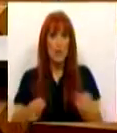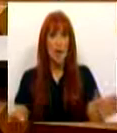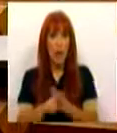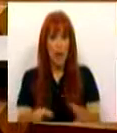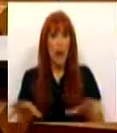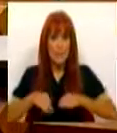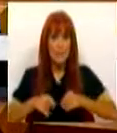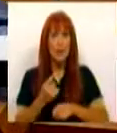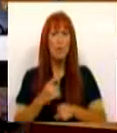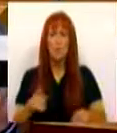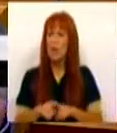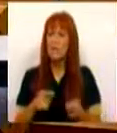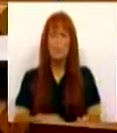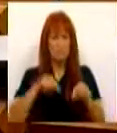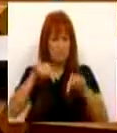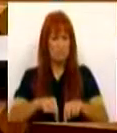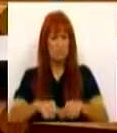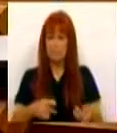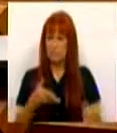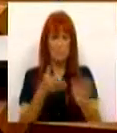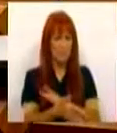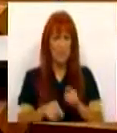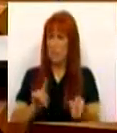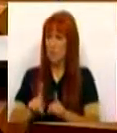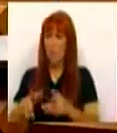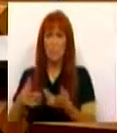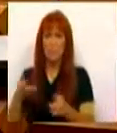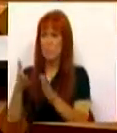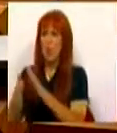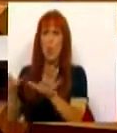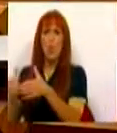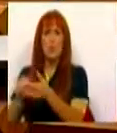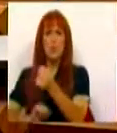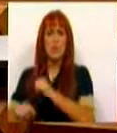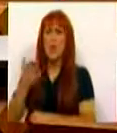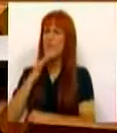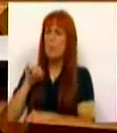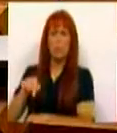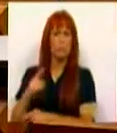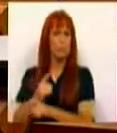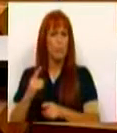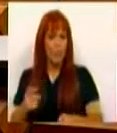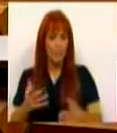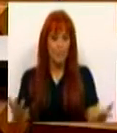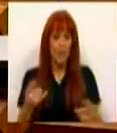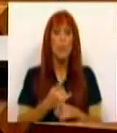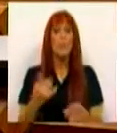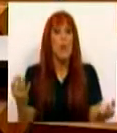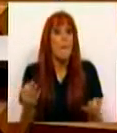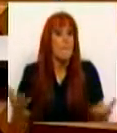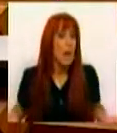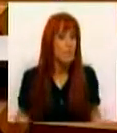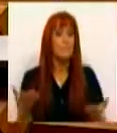lei, e porque é que isto deu entrada aqui e não deu entrada na comissão eventual. Porque, de